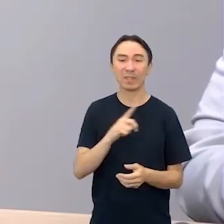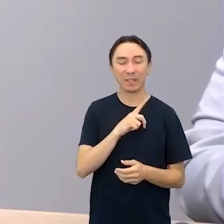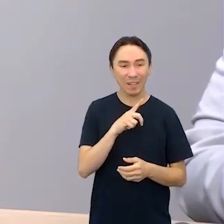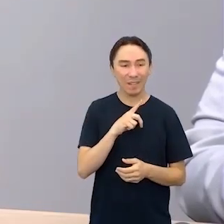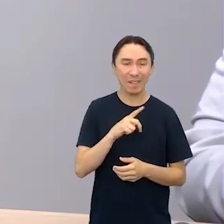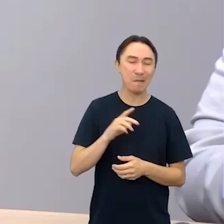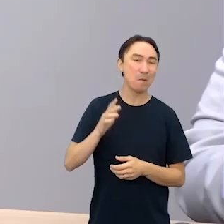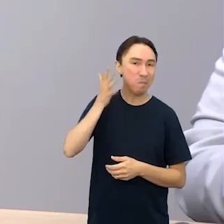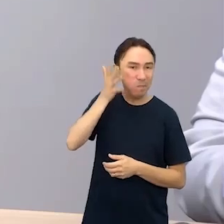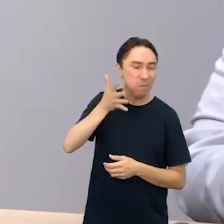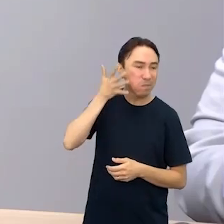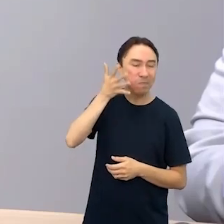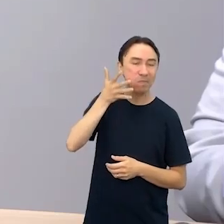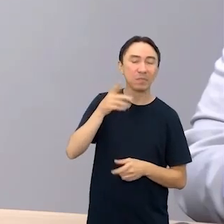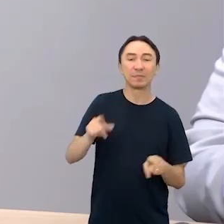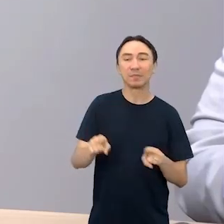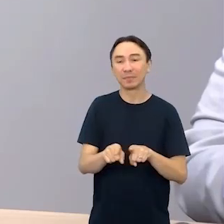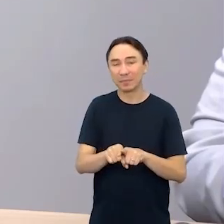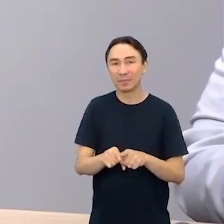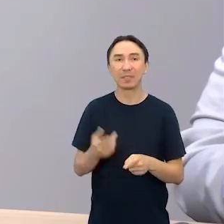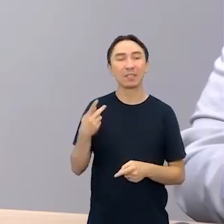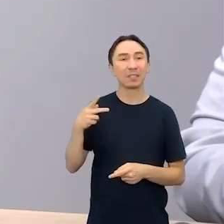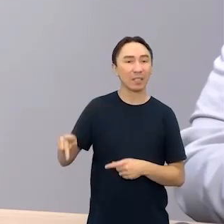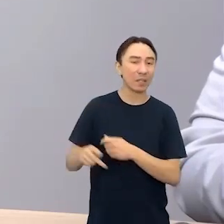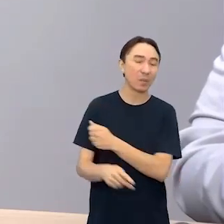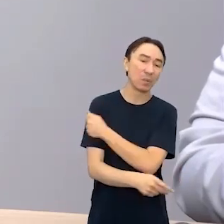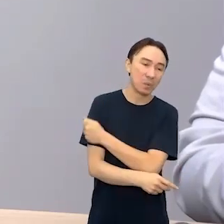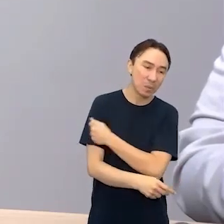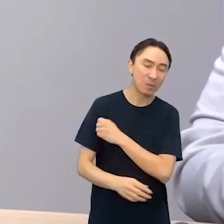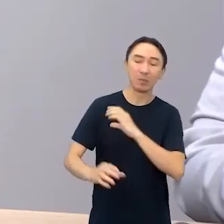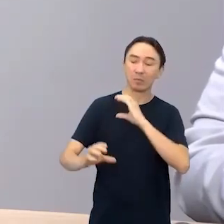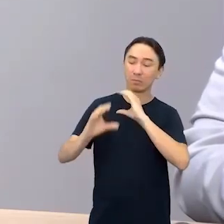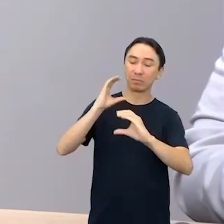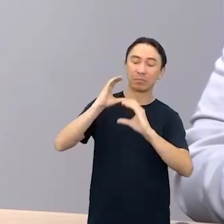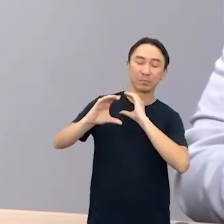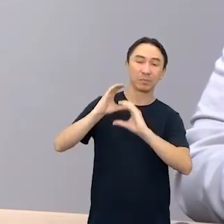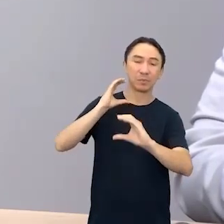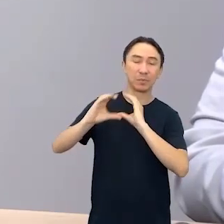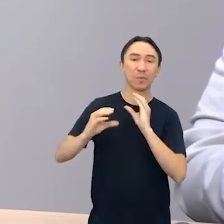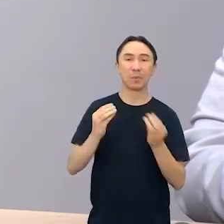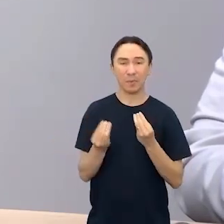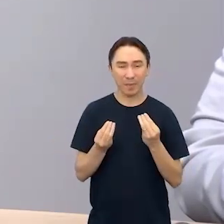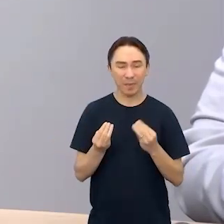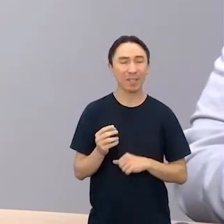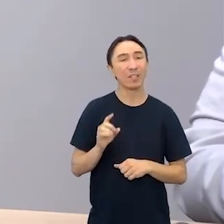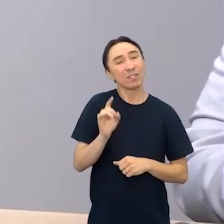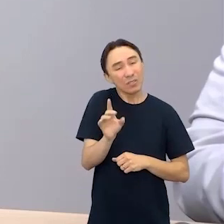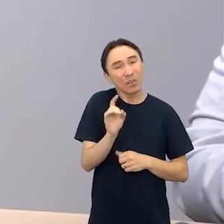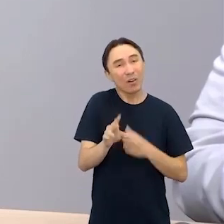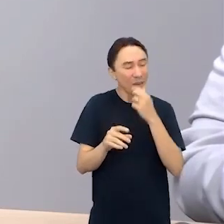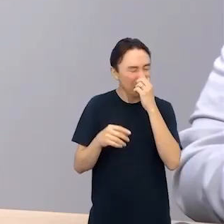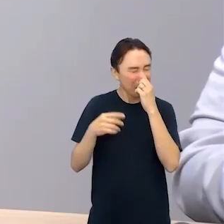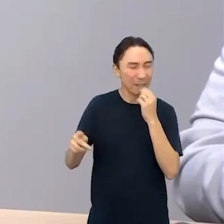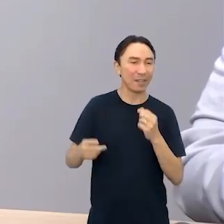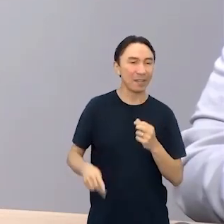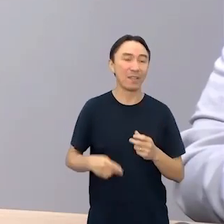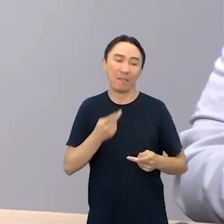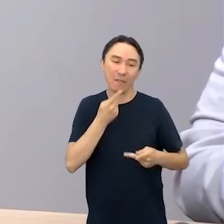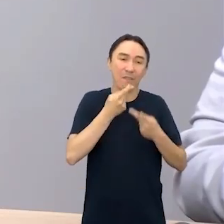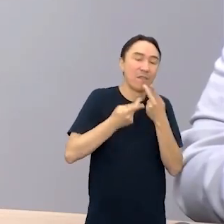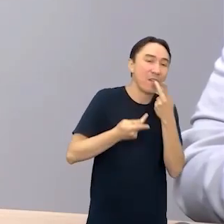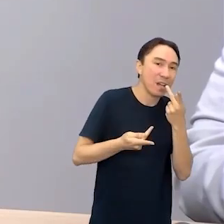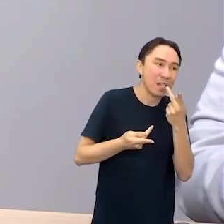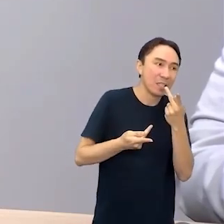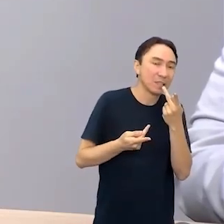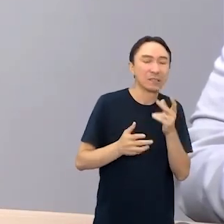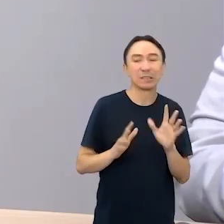a comunicação desse estudante, que não está apenas relacionada ao fato de falar, né? A comunicação ela pode acontecer